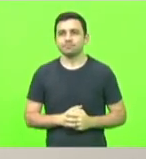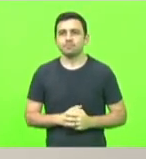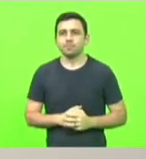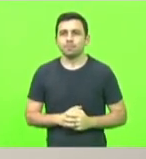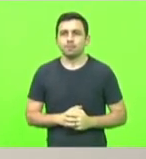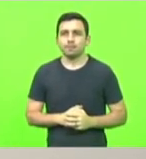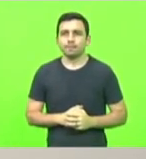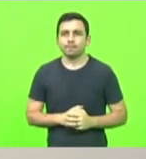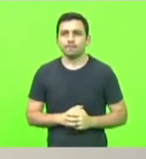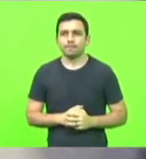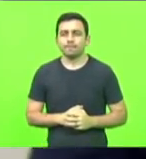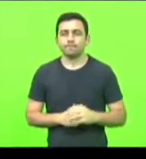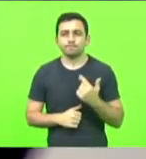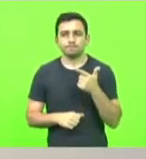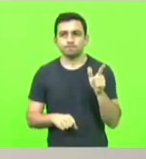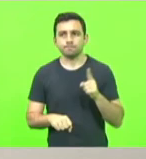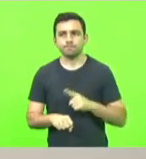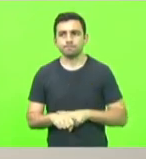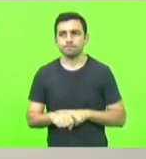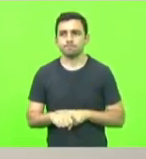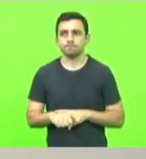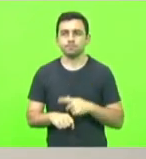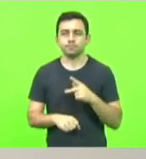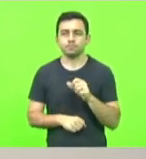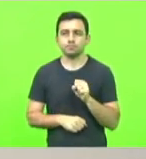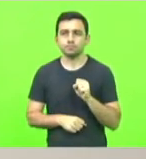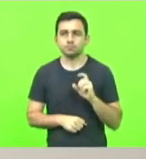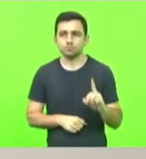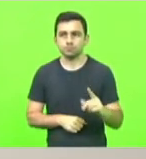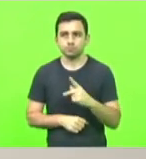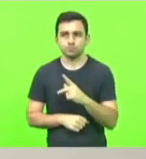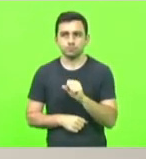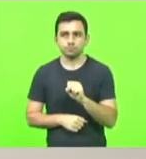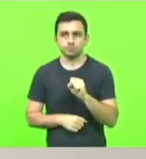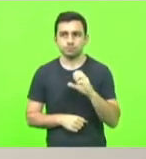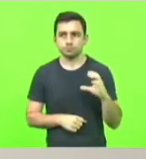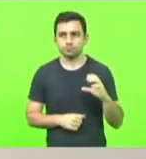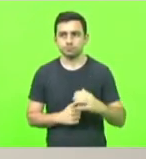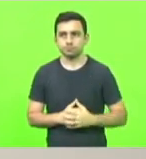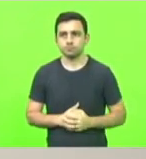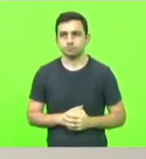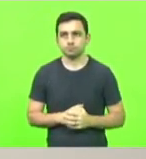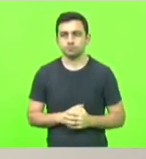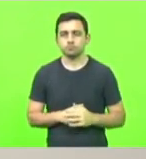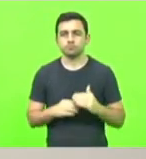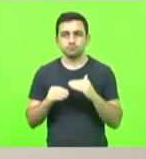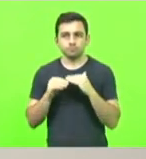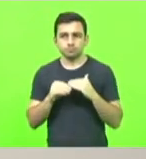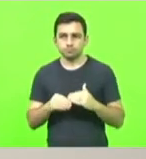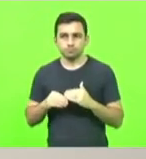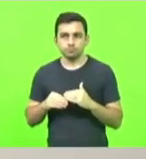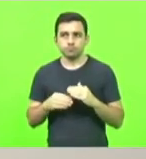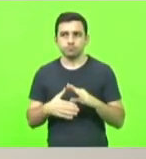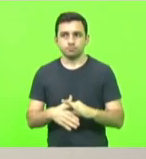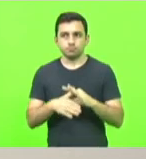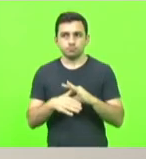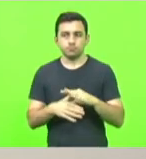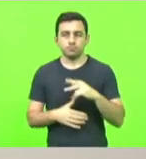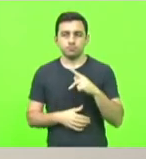Estevão. Próximo bloco, PSD-PSC. Em comum acordo com o líder do